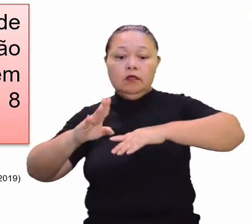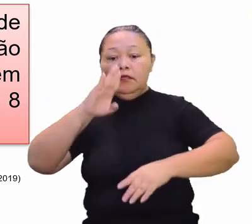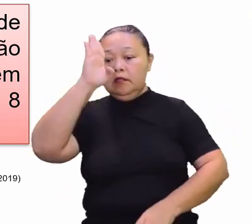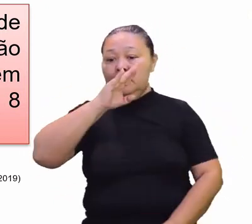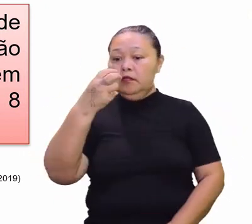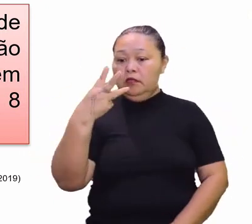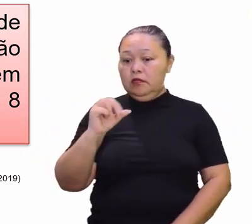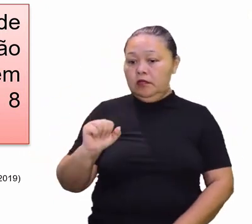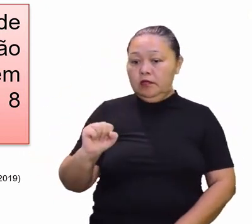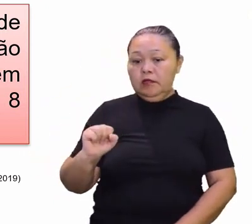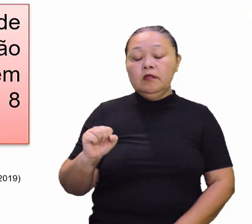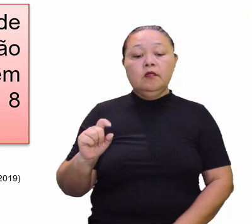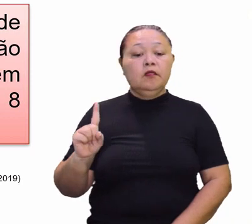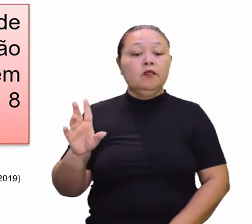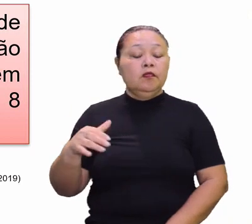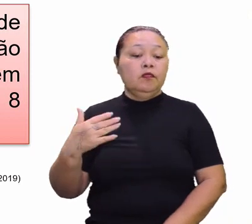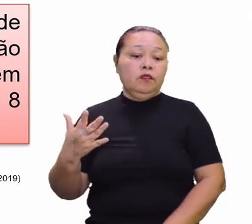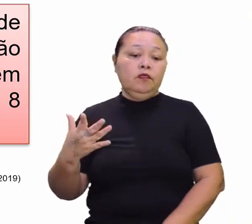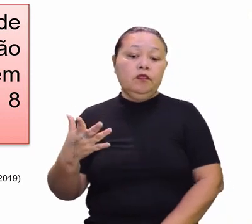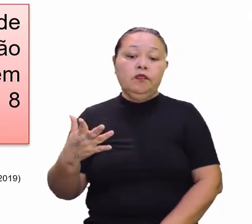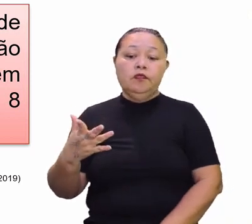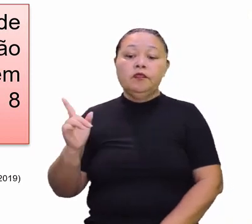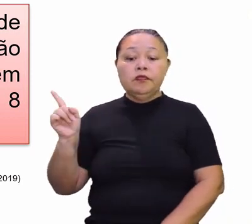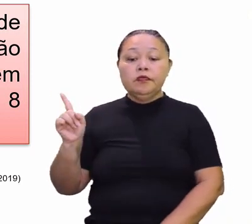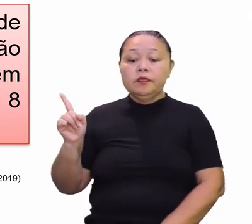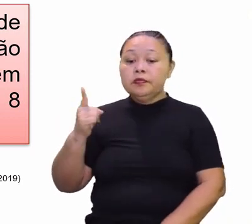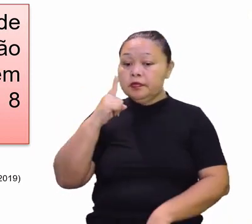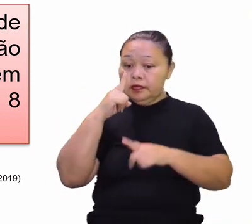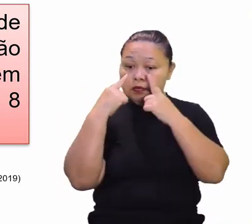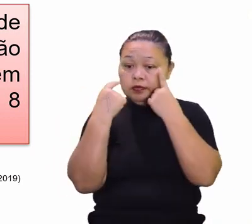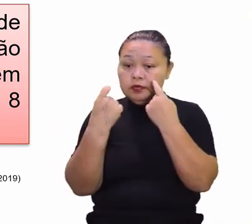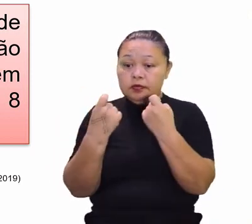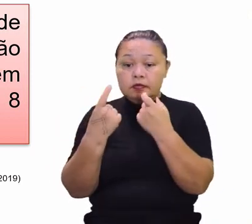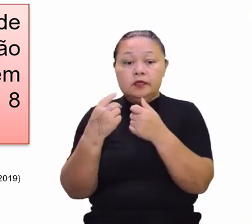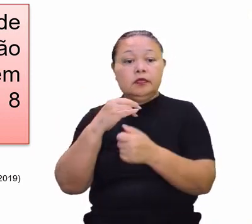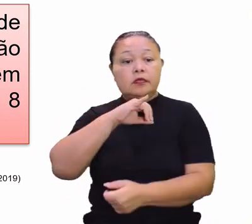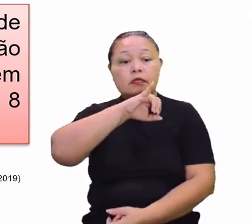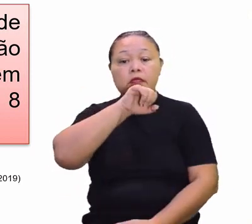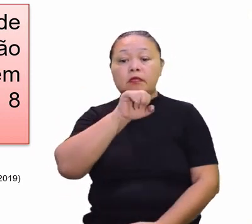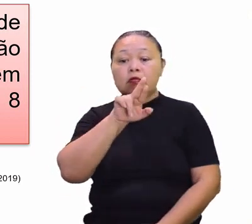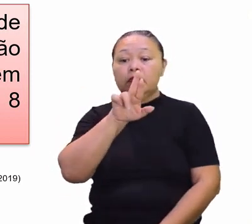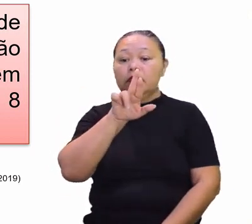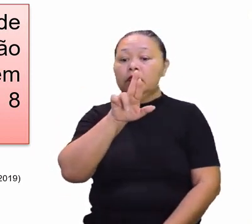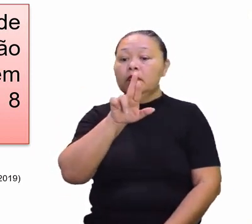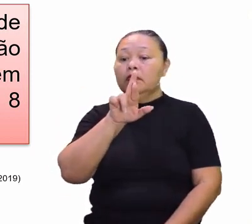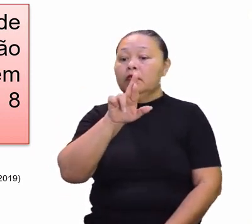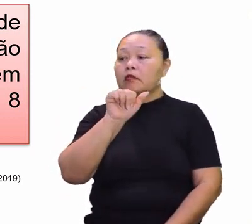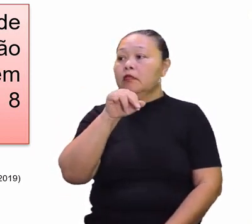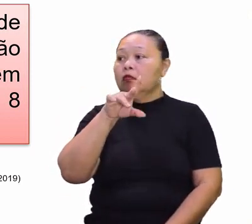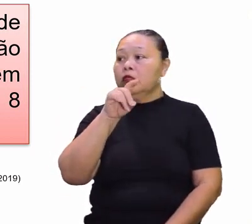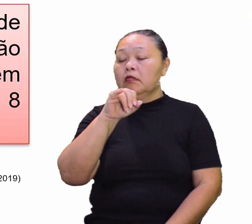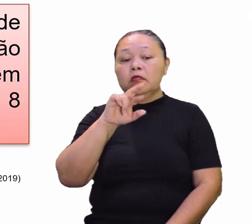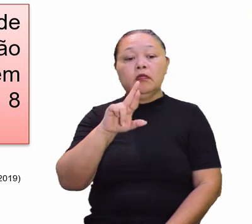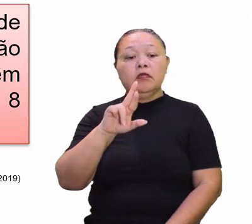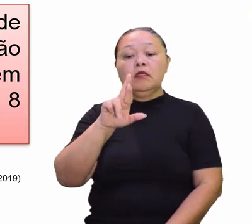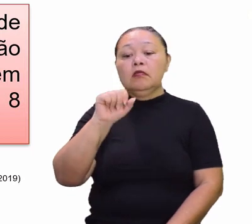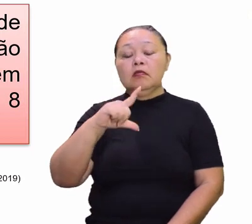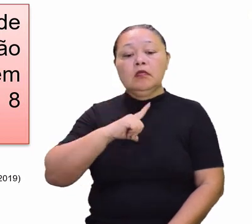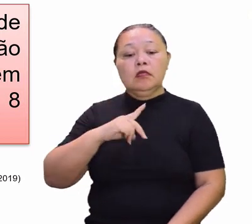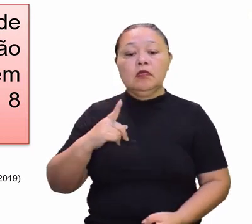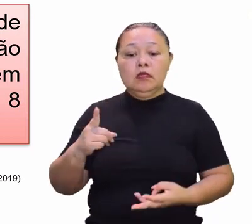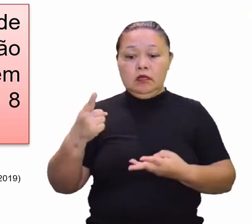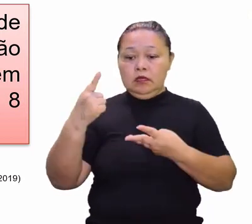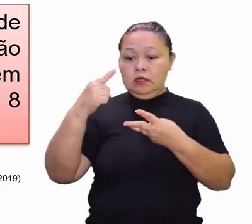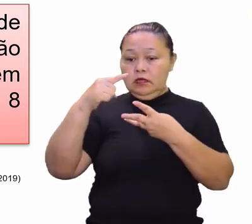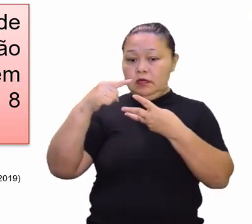Brasil, 38. Então, olha só, é bem interessante que Jurandir Ross, quando a gente fala de 3 unidades de